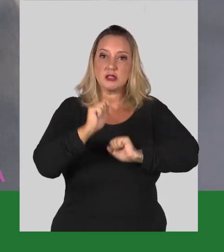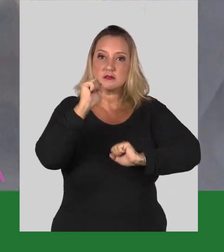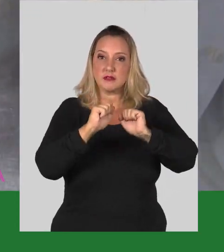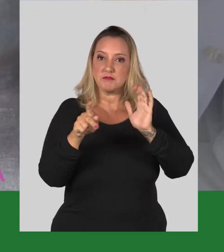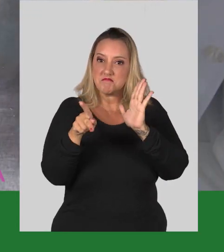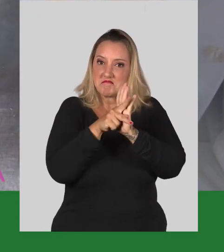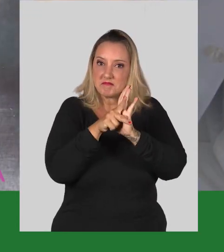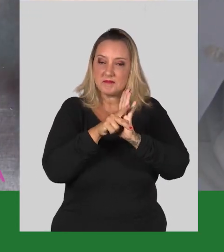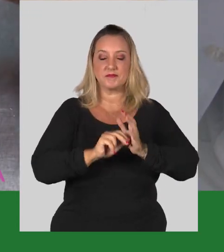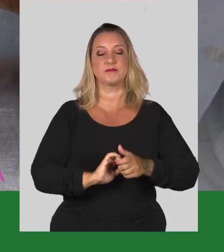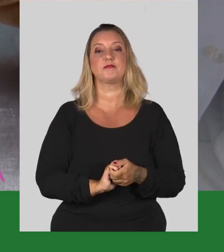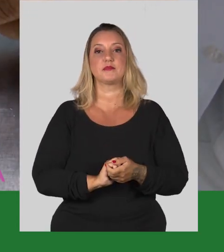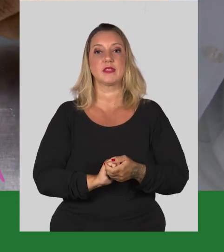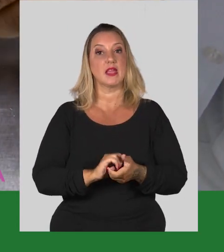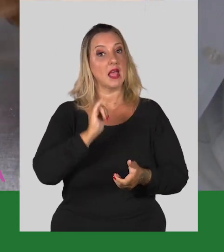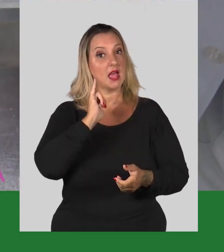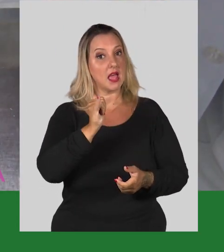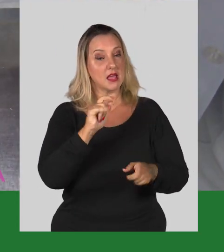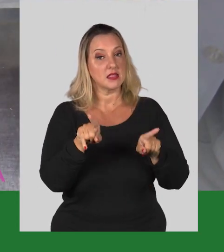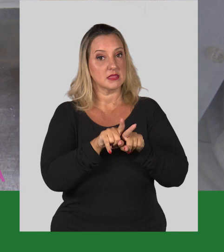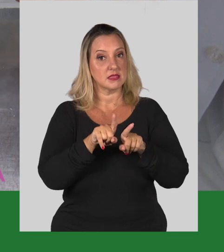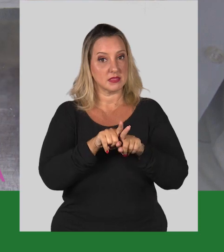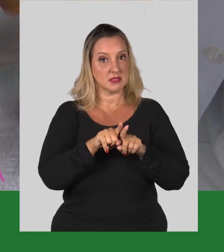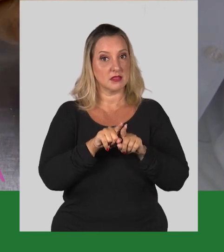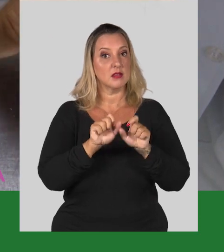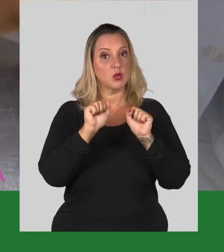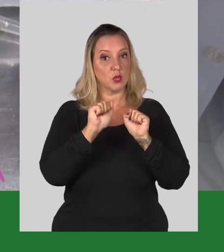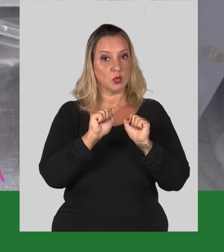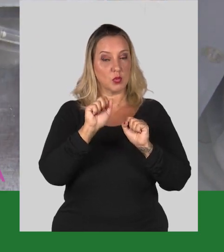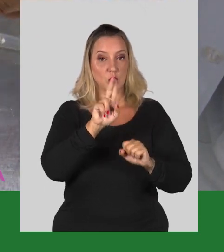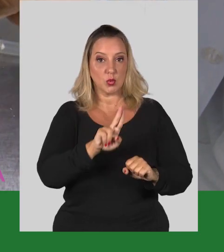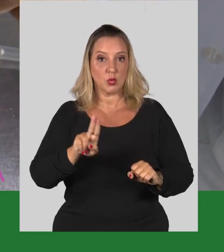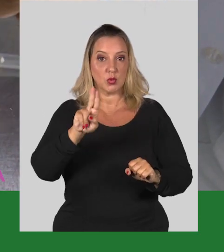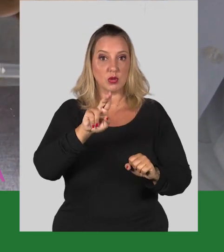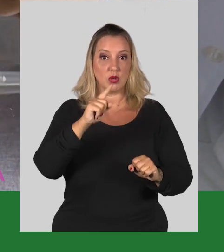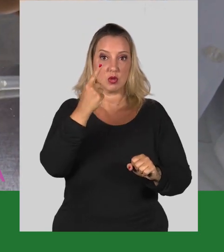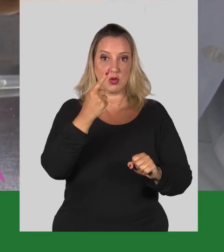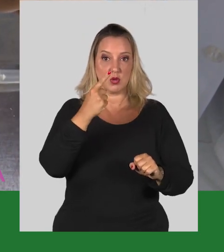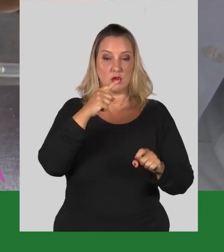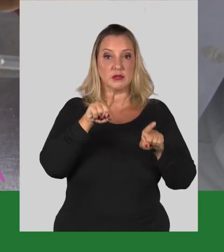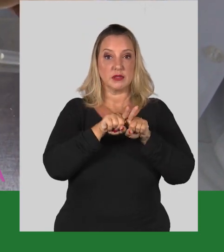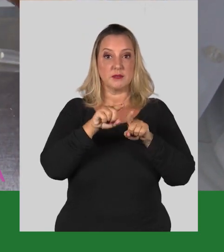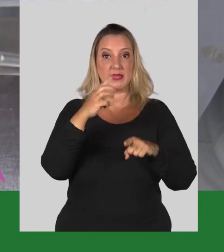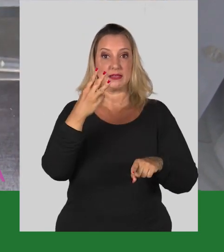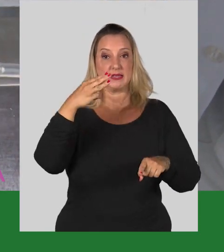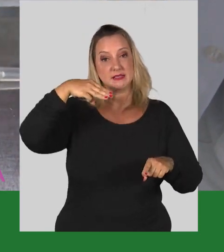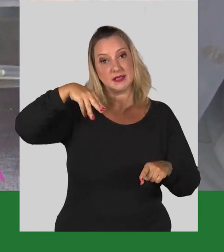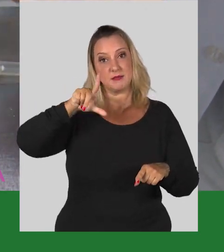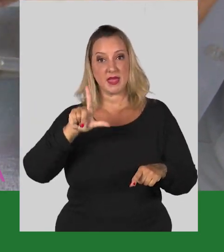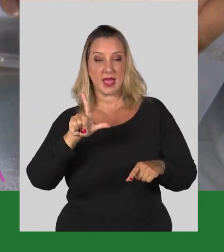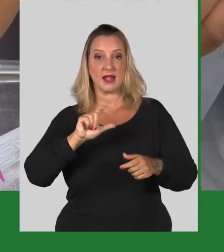pelo fabricante. Lembrando que podemos utilizar tanto a de 1 quanto a de 3 ml.